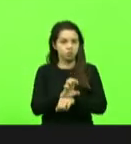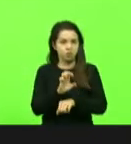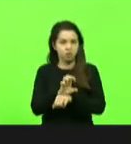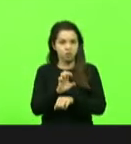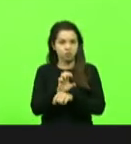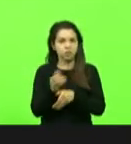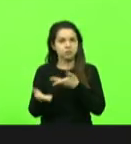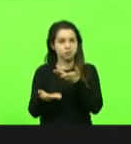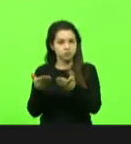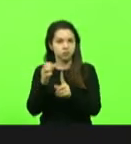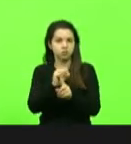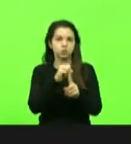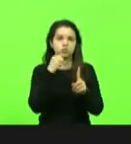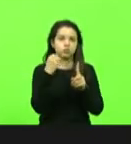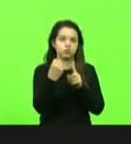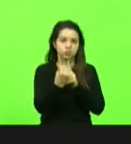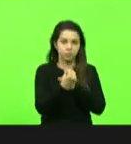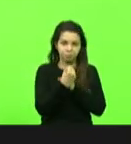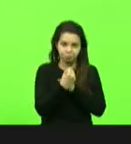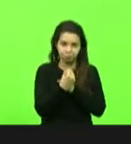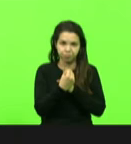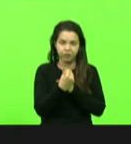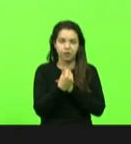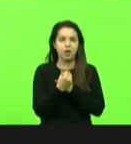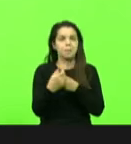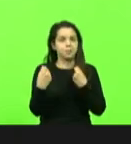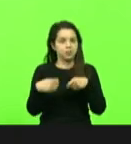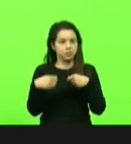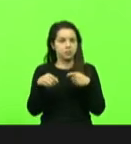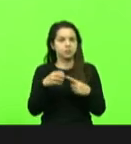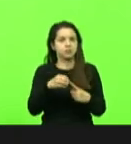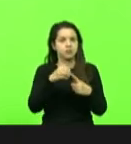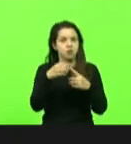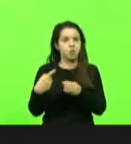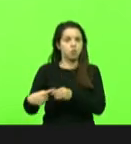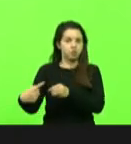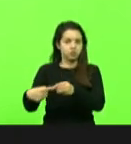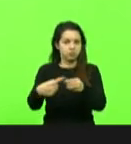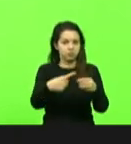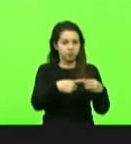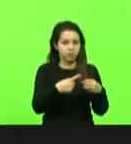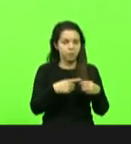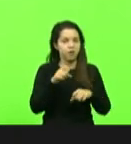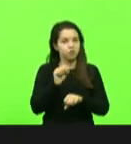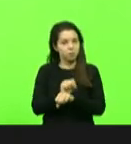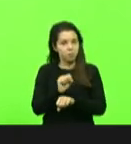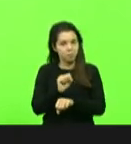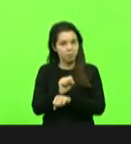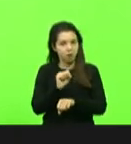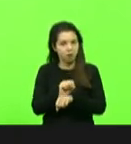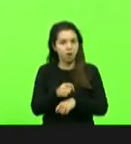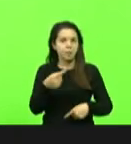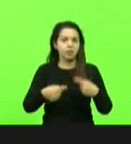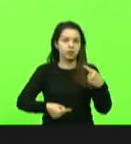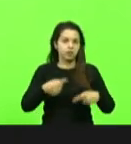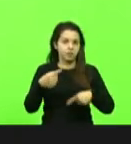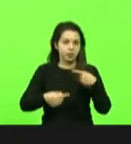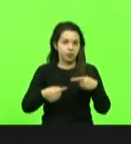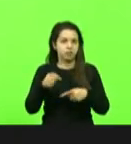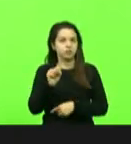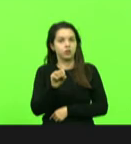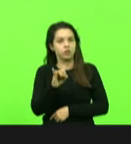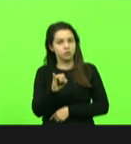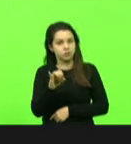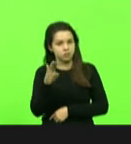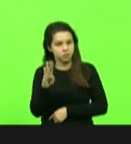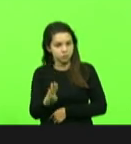Precisando destacar aqui que os municípios aguardam por uma deliberação na CIB, né,